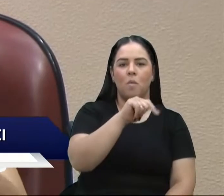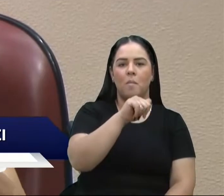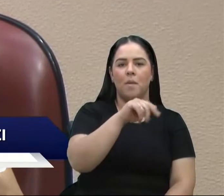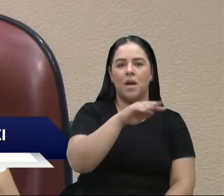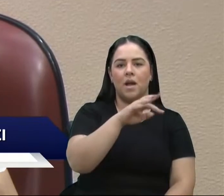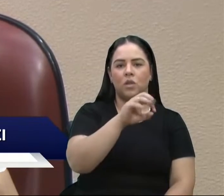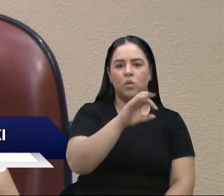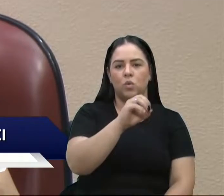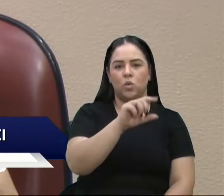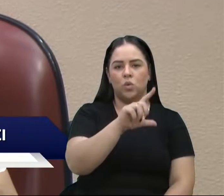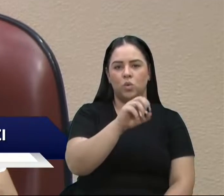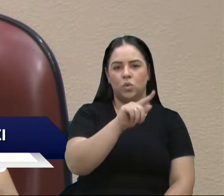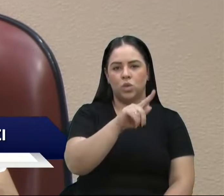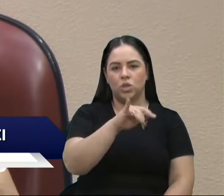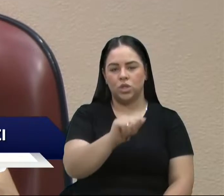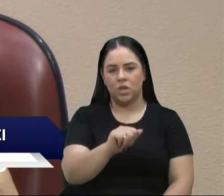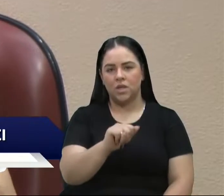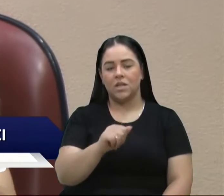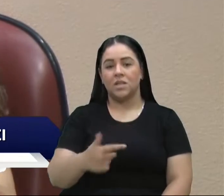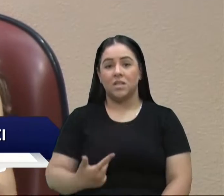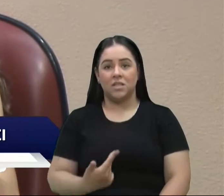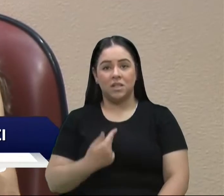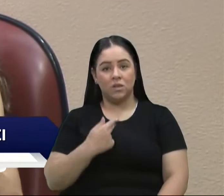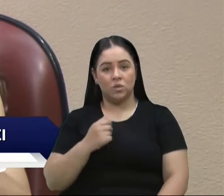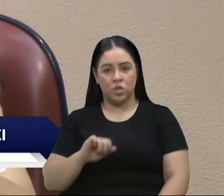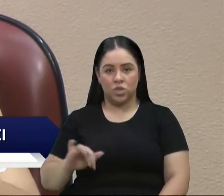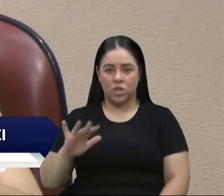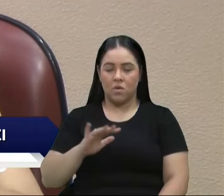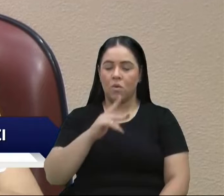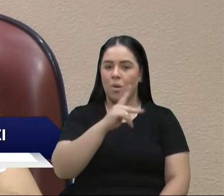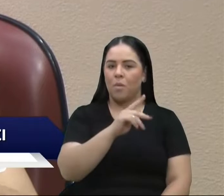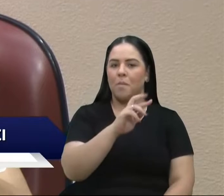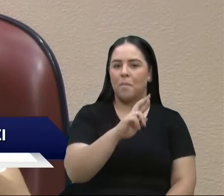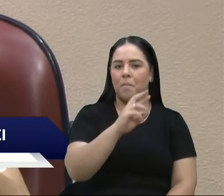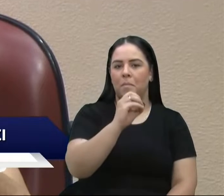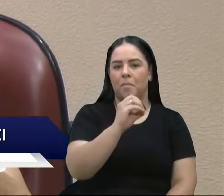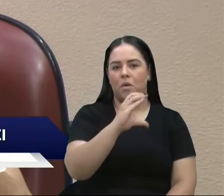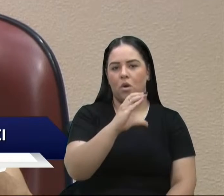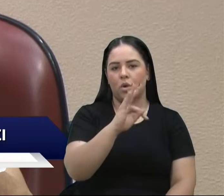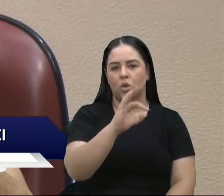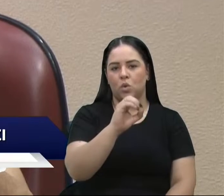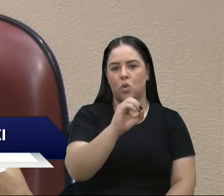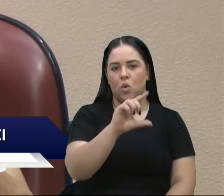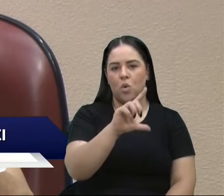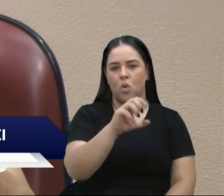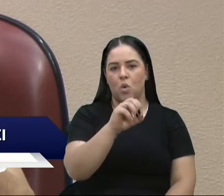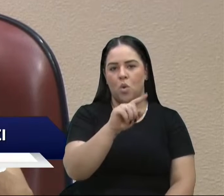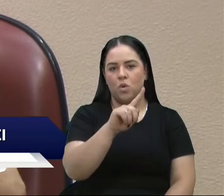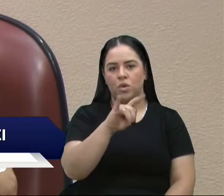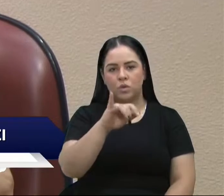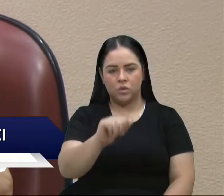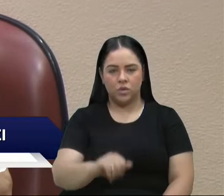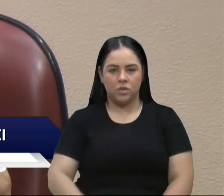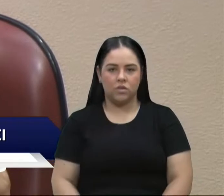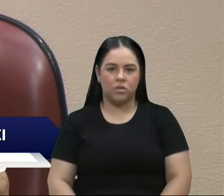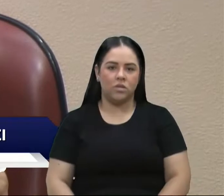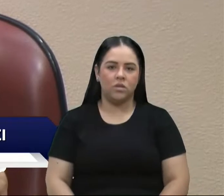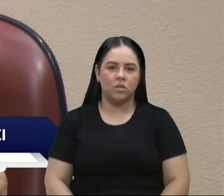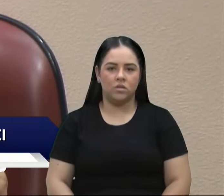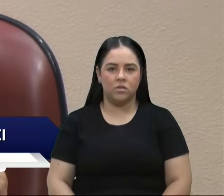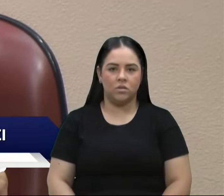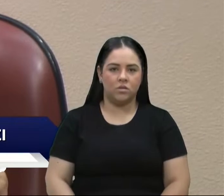Deixa eu ver aqui mais alguma que tem. A proctologia também tem uma espera bastante expressiva. E